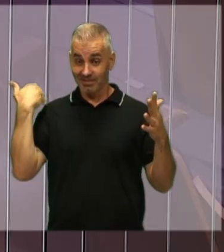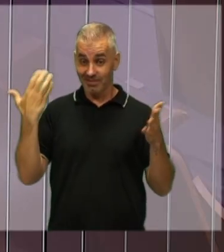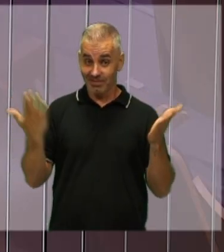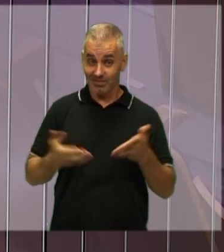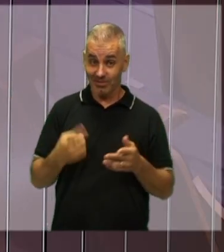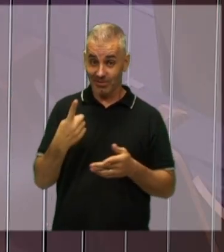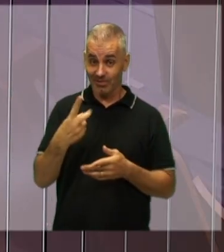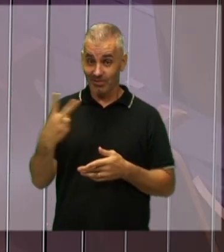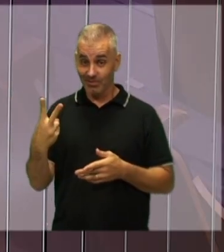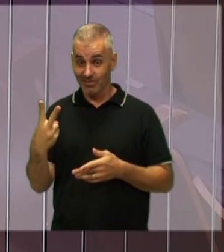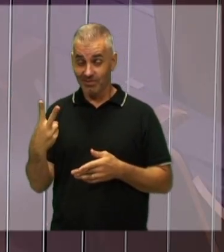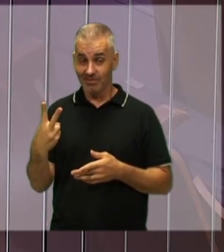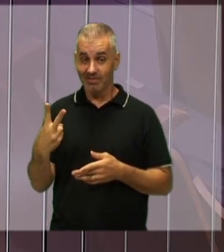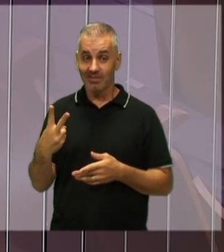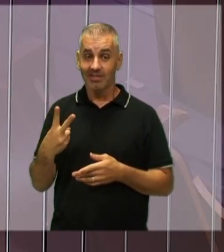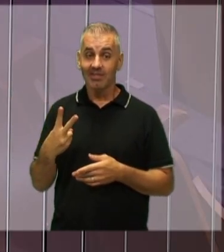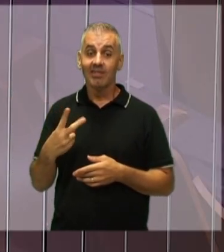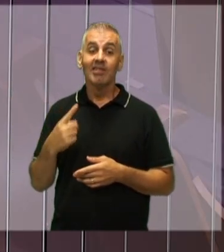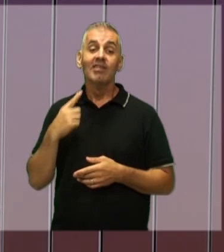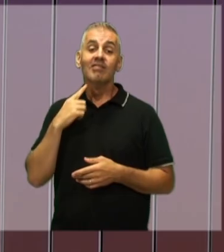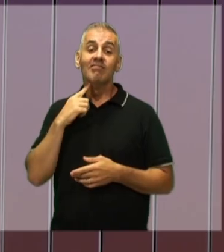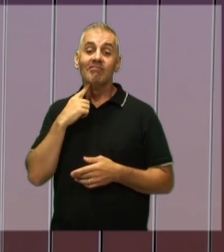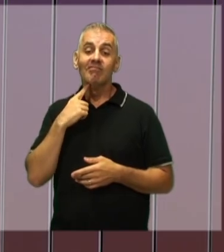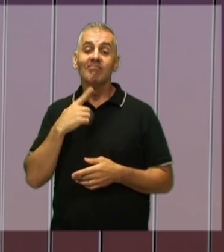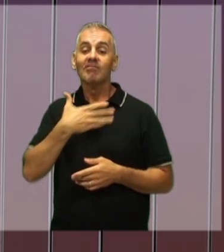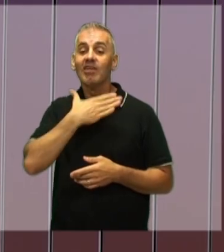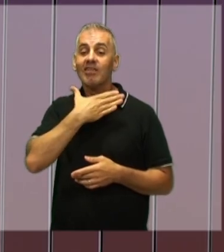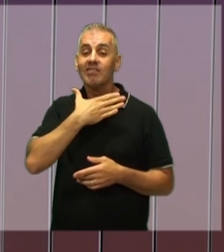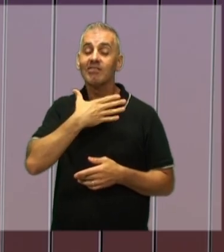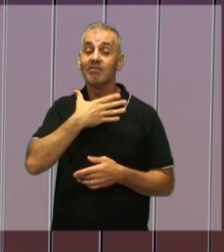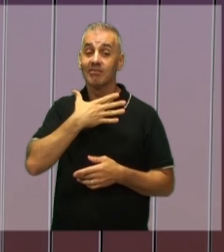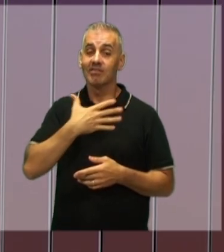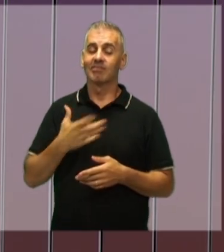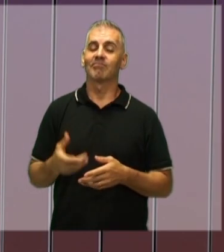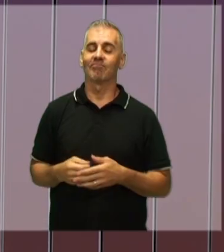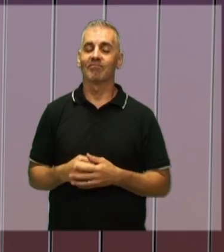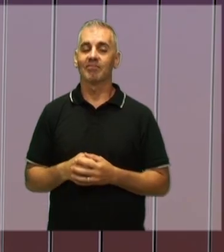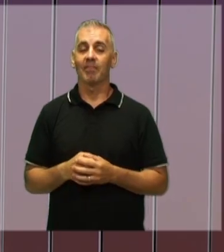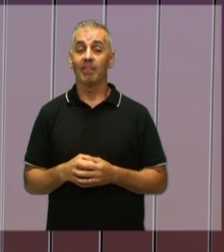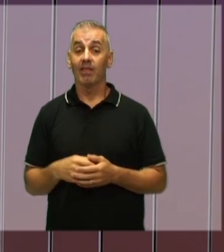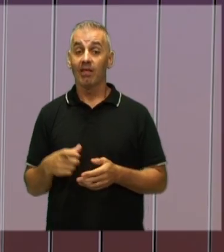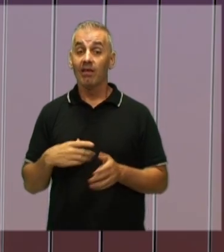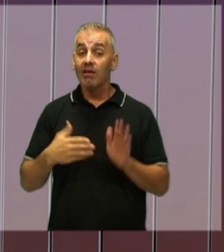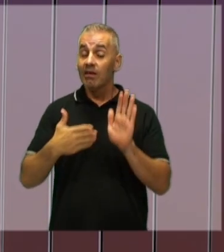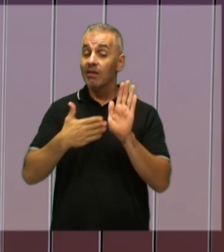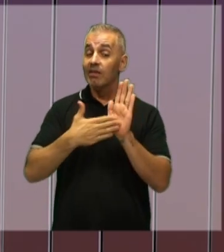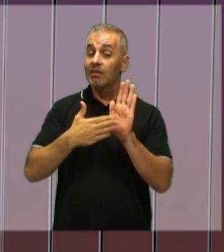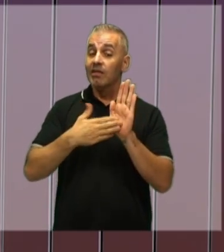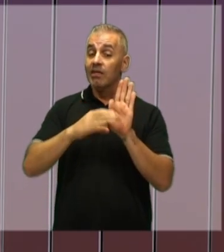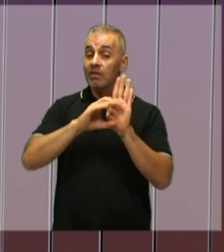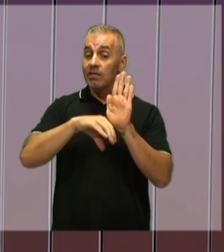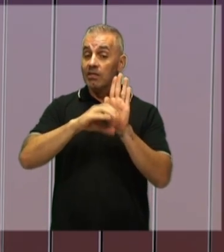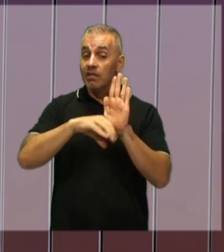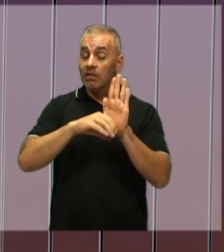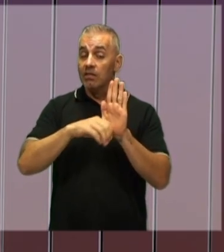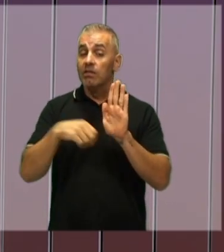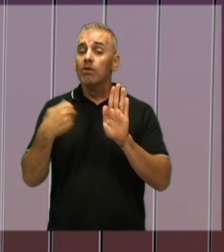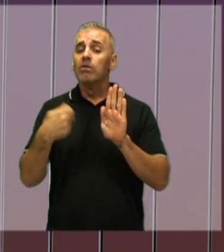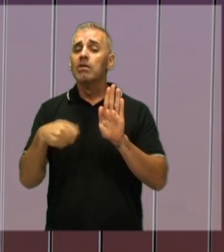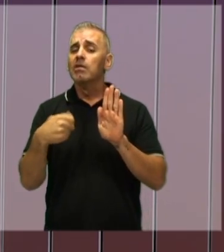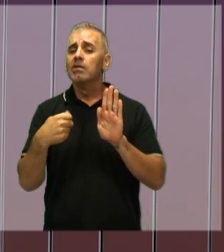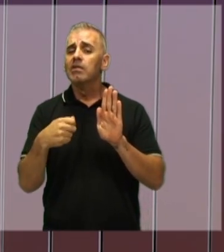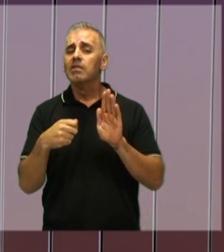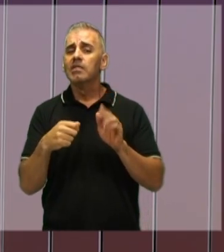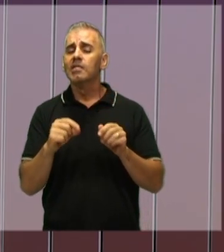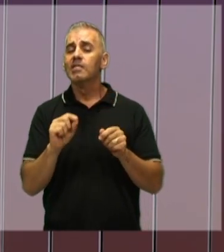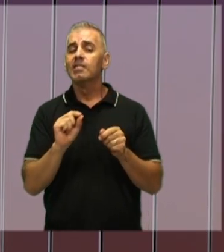Parabéns, Maurício. Obrigado, tá? Pelo seu aniversário. Os critérios são as necessidades, tá, Maurício? As necessidades.